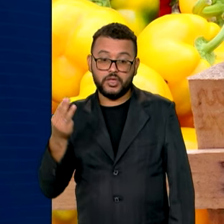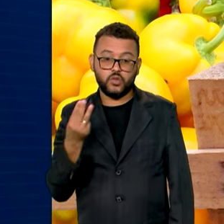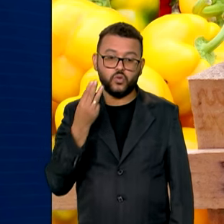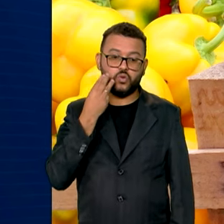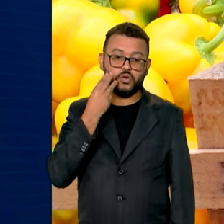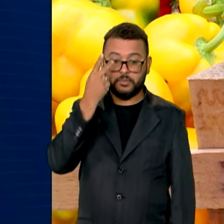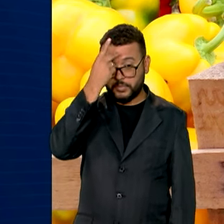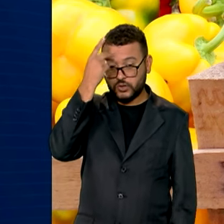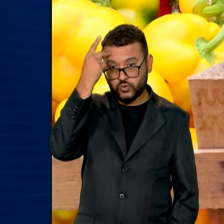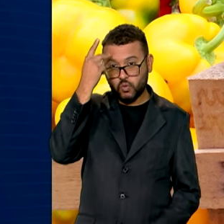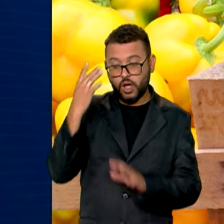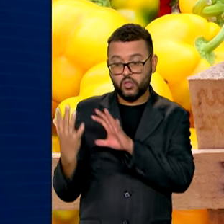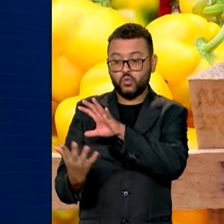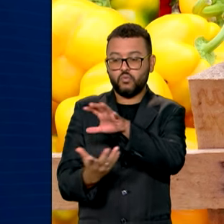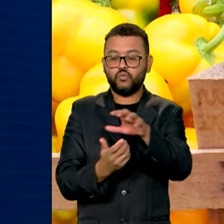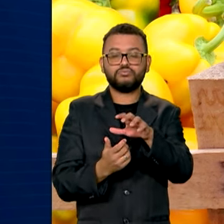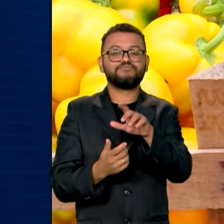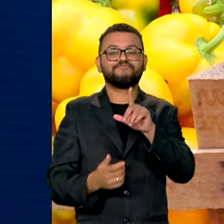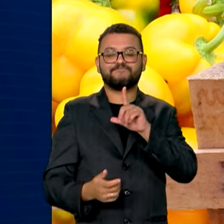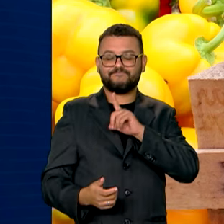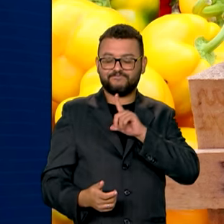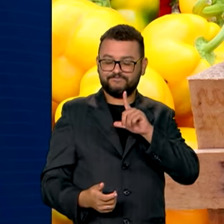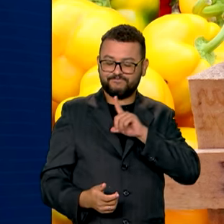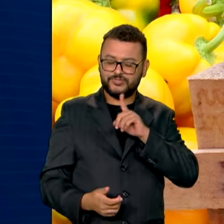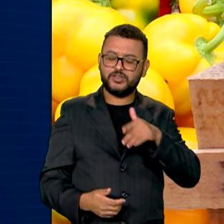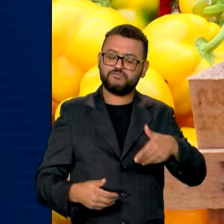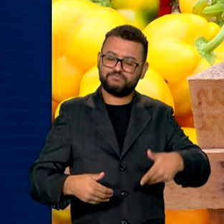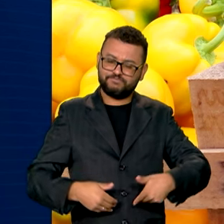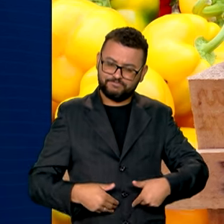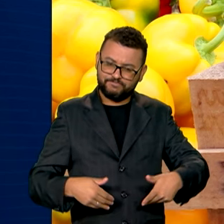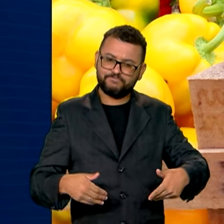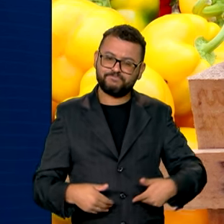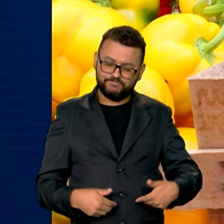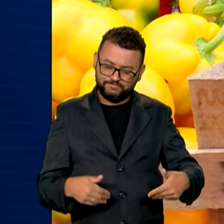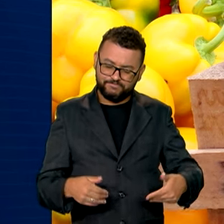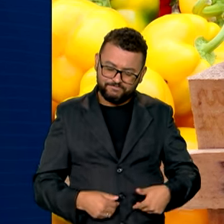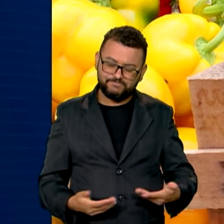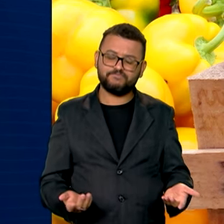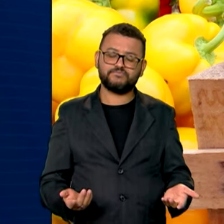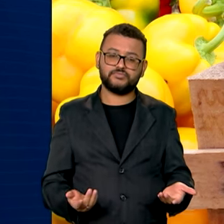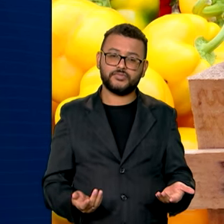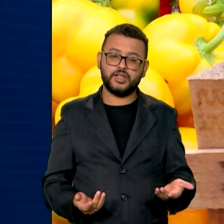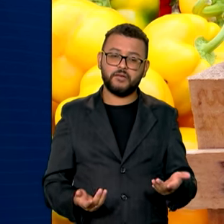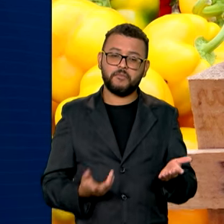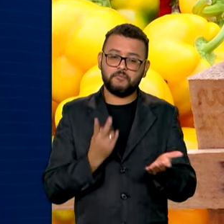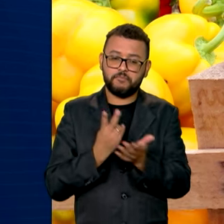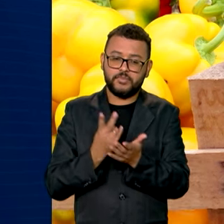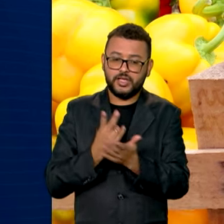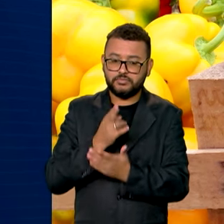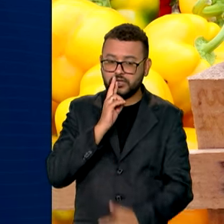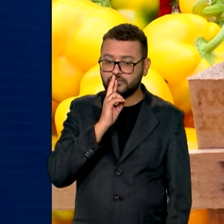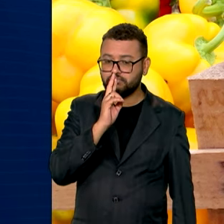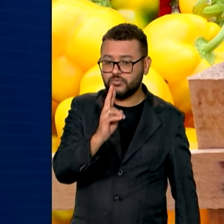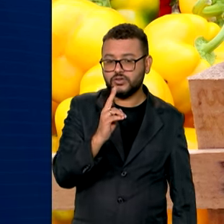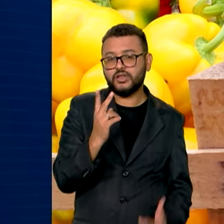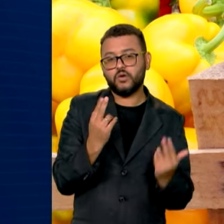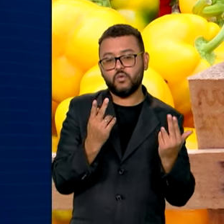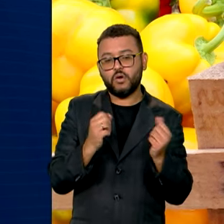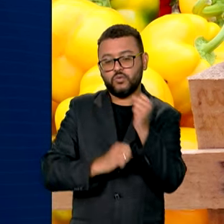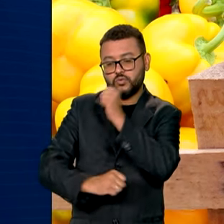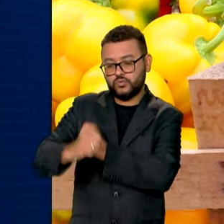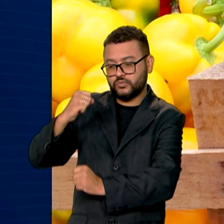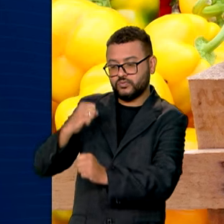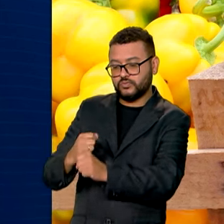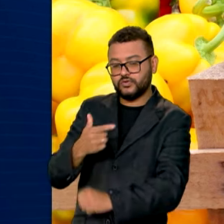milhões de pessoas no mundo estavam em situação de fome. praticamente o mesmo número apontado na edição